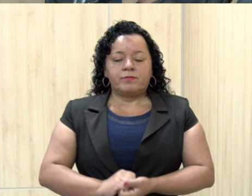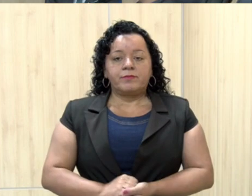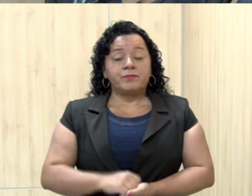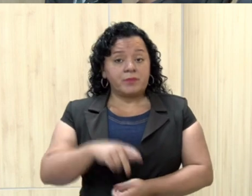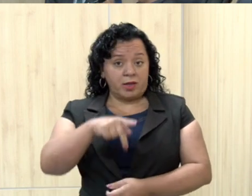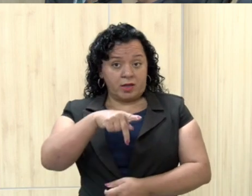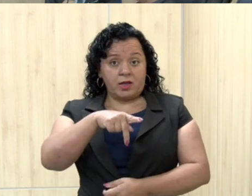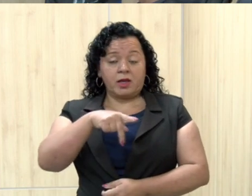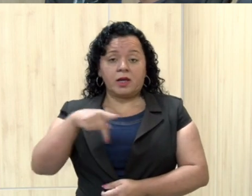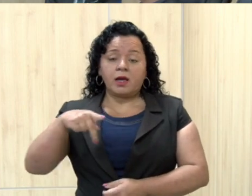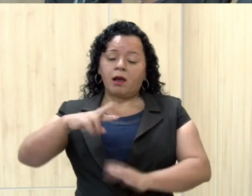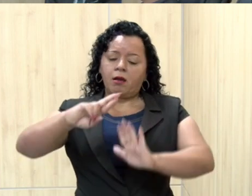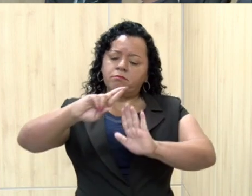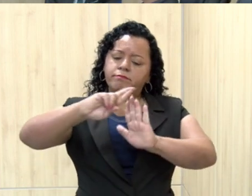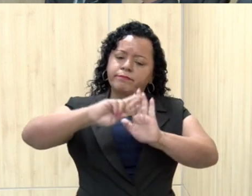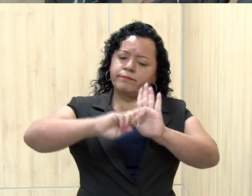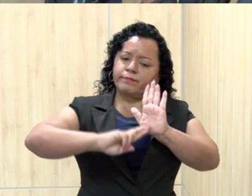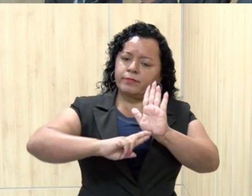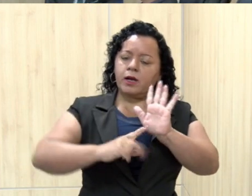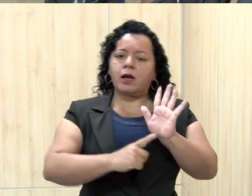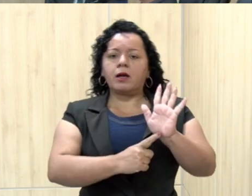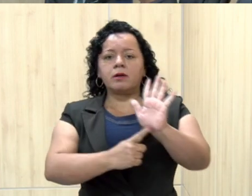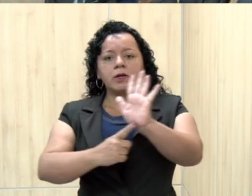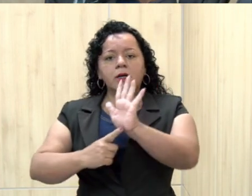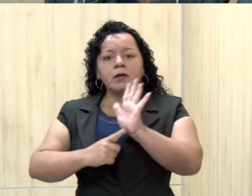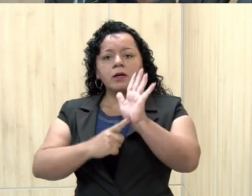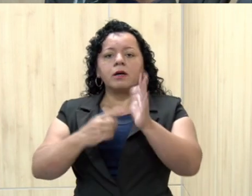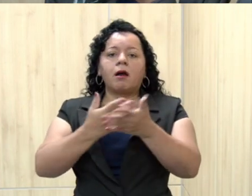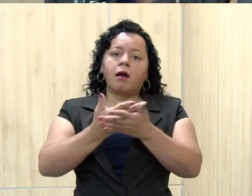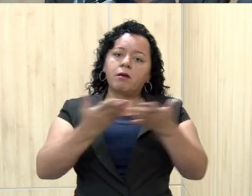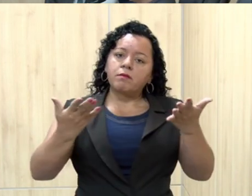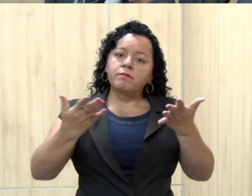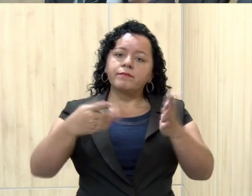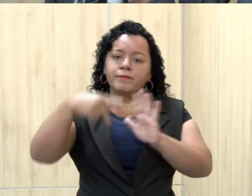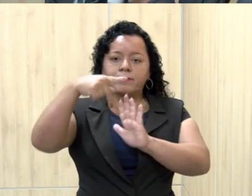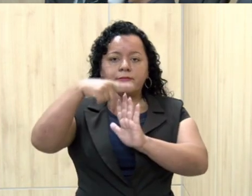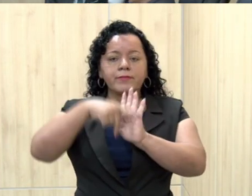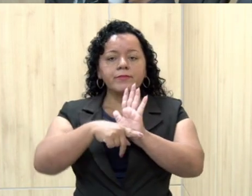seu presidente o relator apresenta um parecer